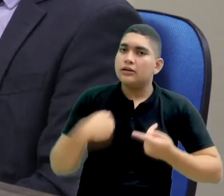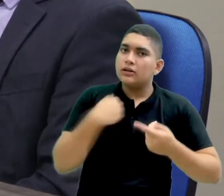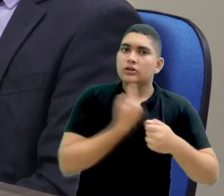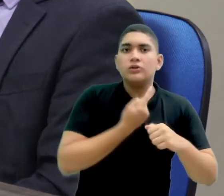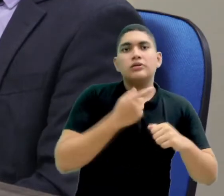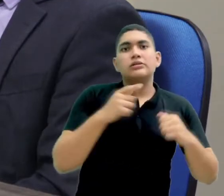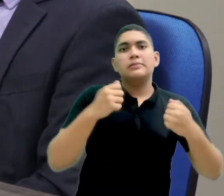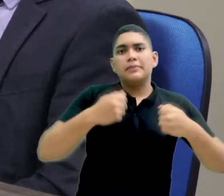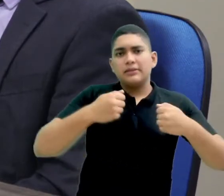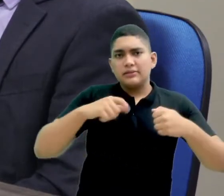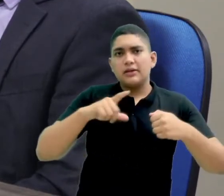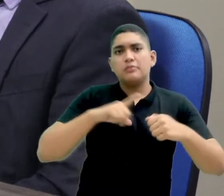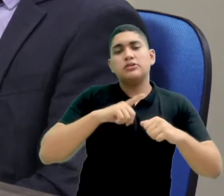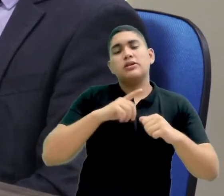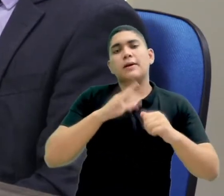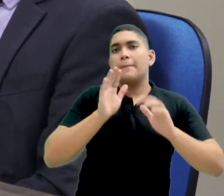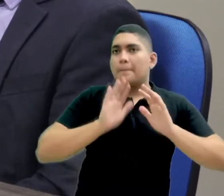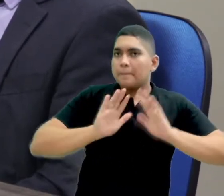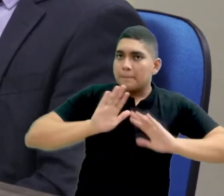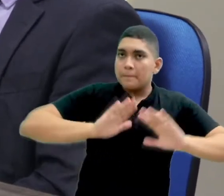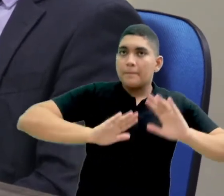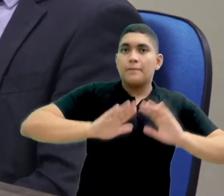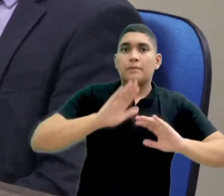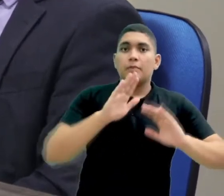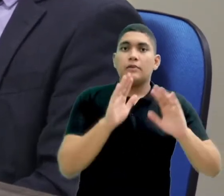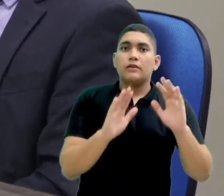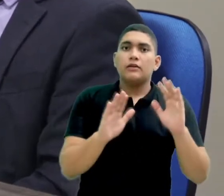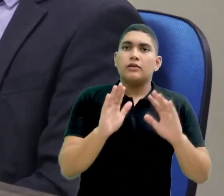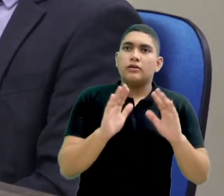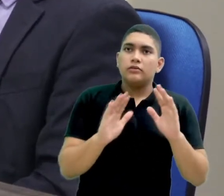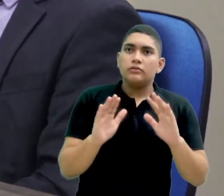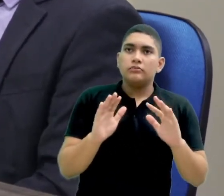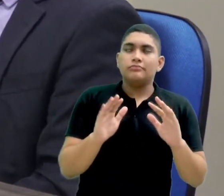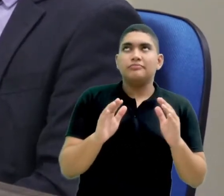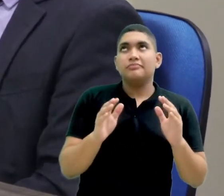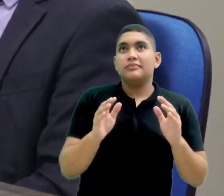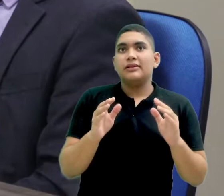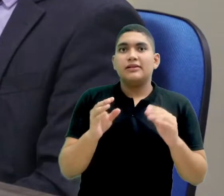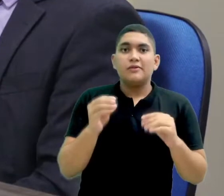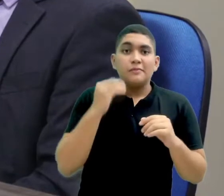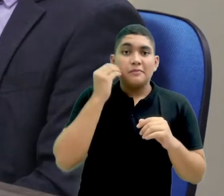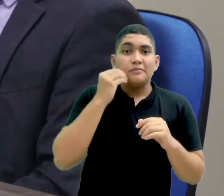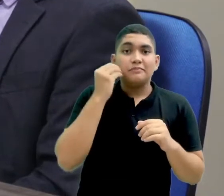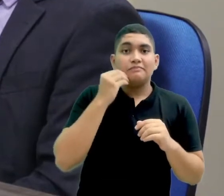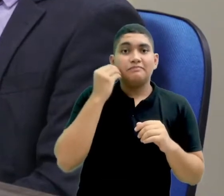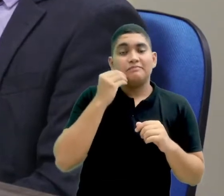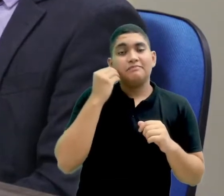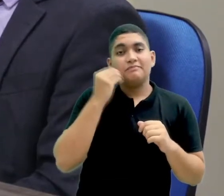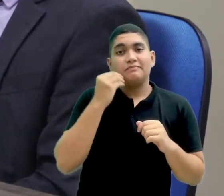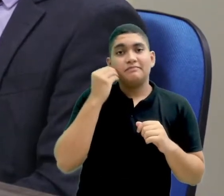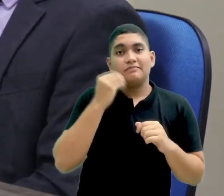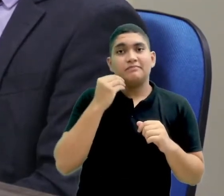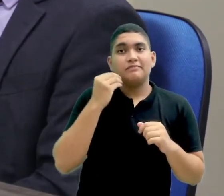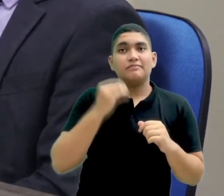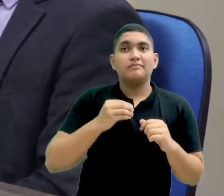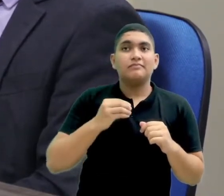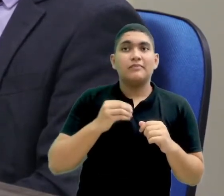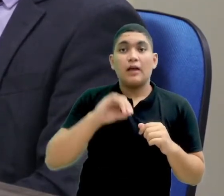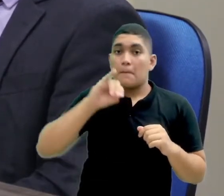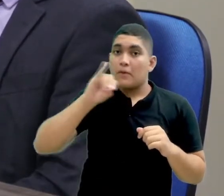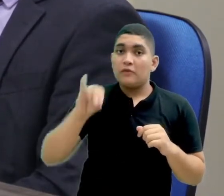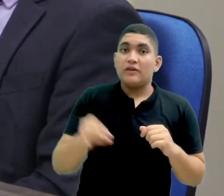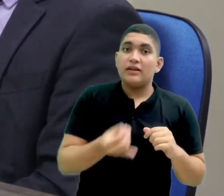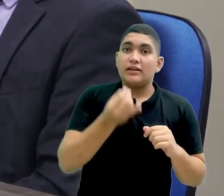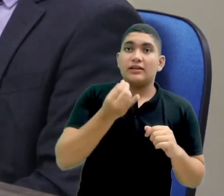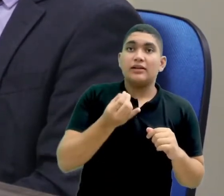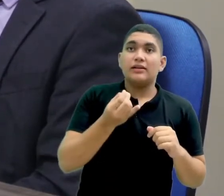exatamente cuidado com isso, né? Aproveitar esse momento de escola bíblica dominical, porque